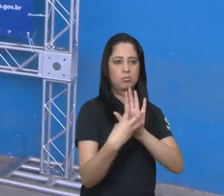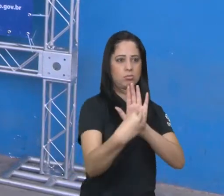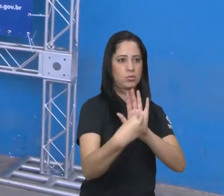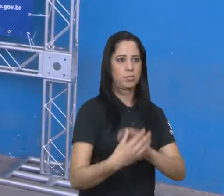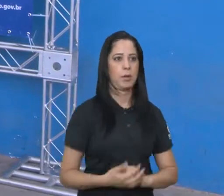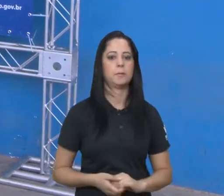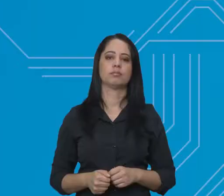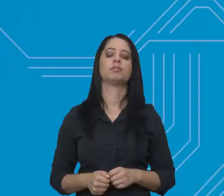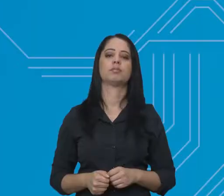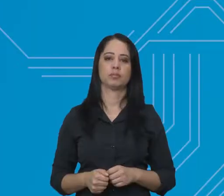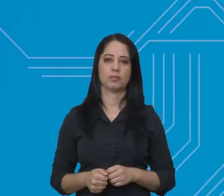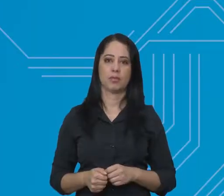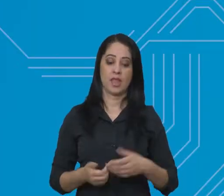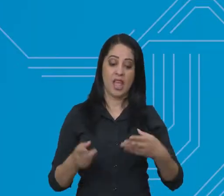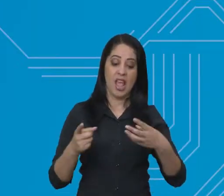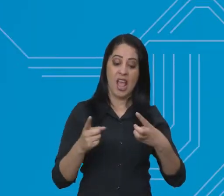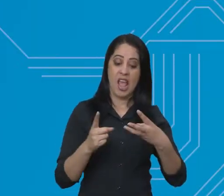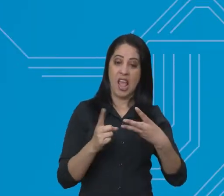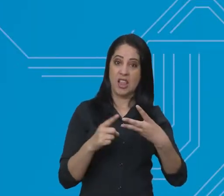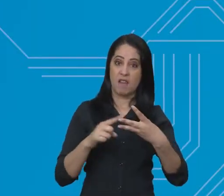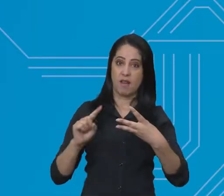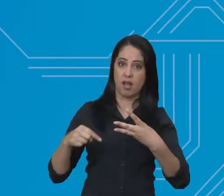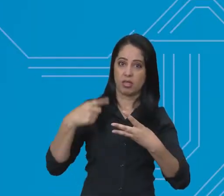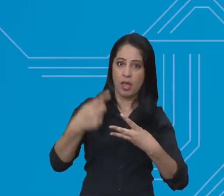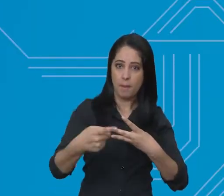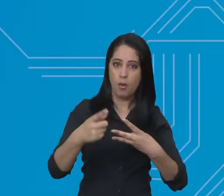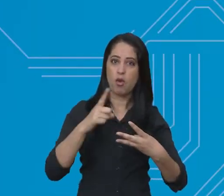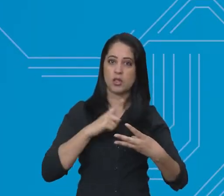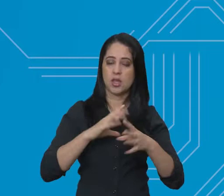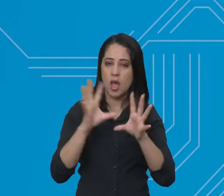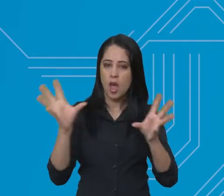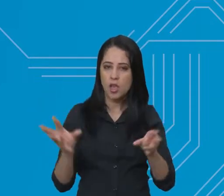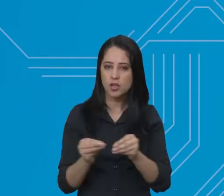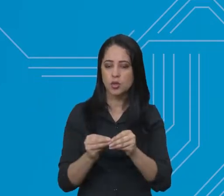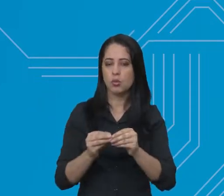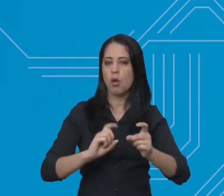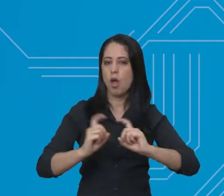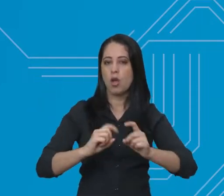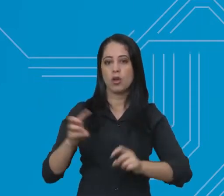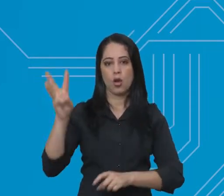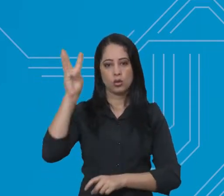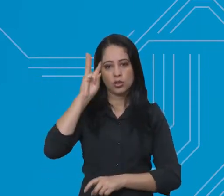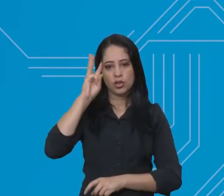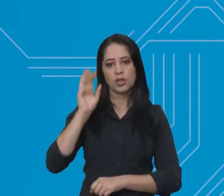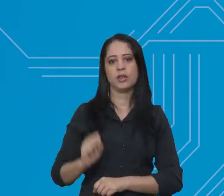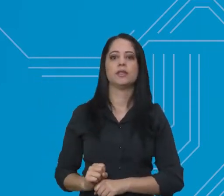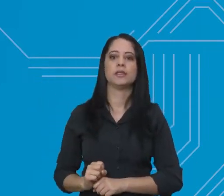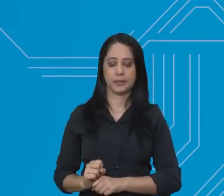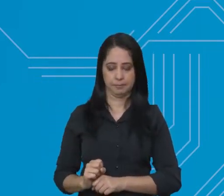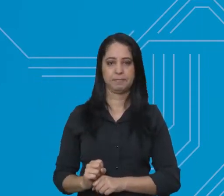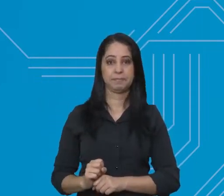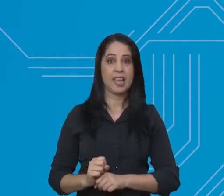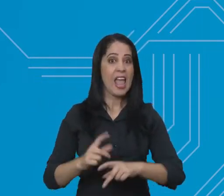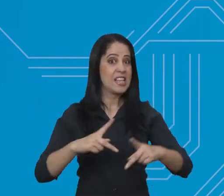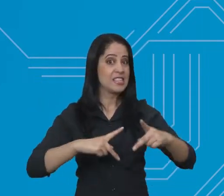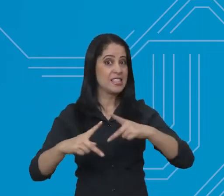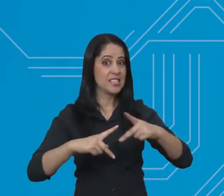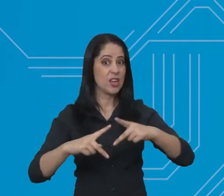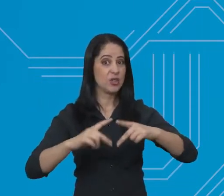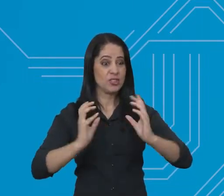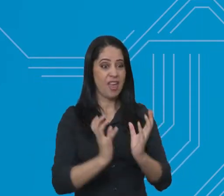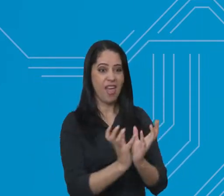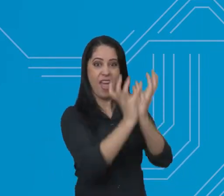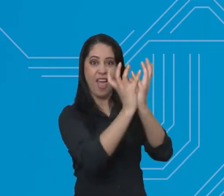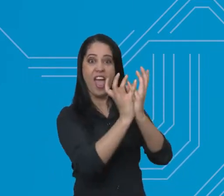exemplo para o Brasil. E no próximo bloco você confere os destaques da sessão de terça-feira e ainda, São José dos Campos